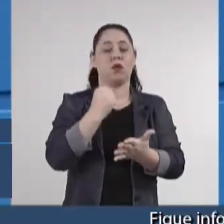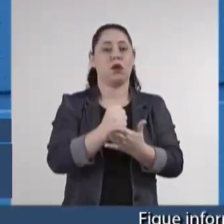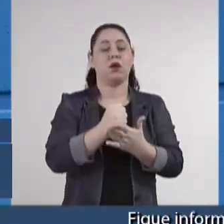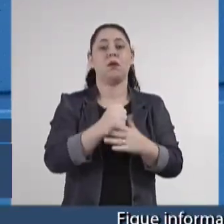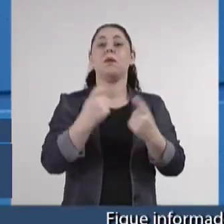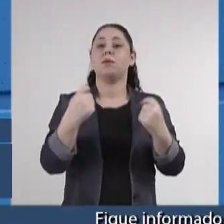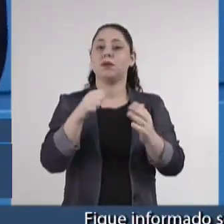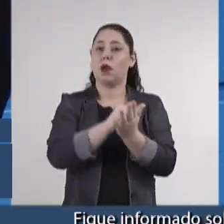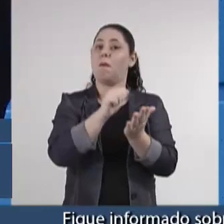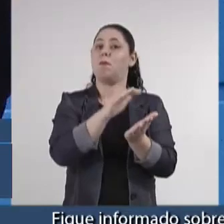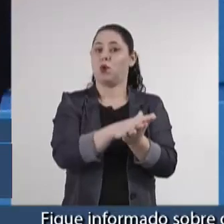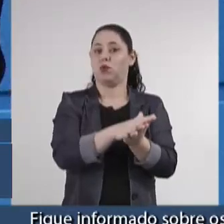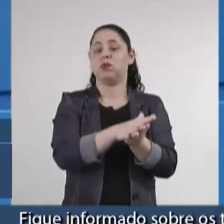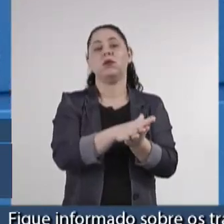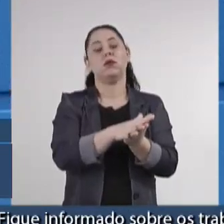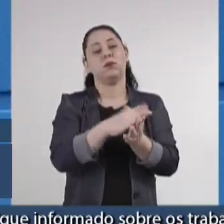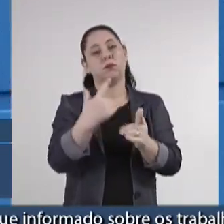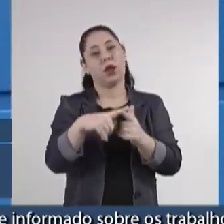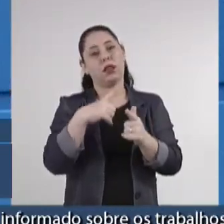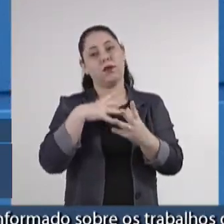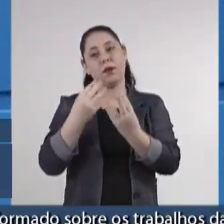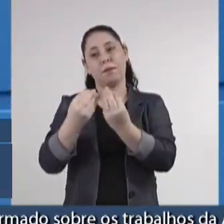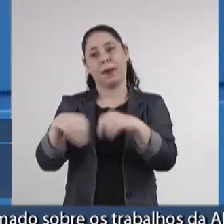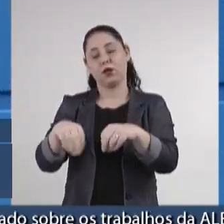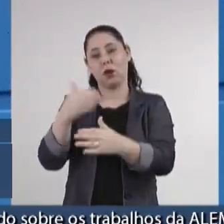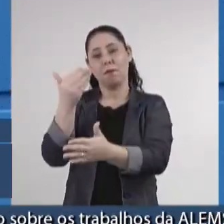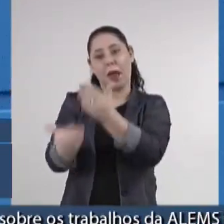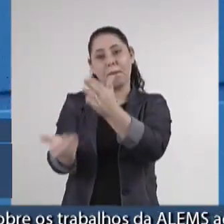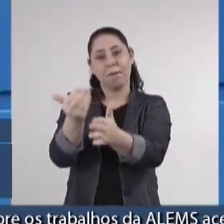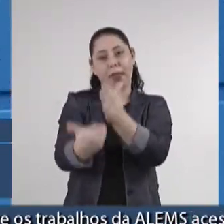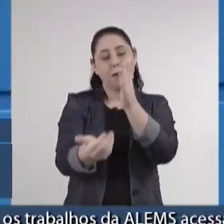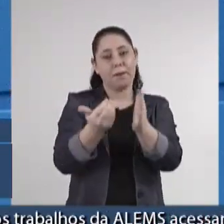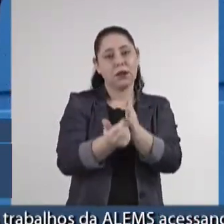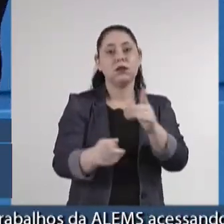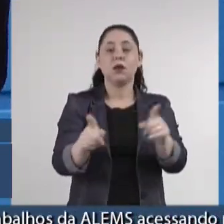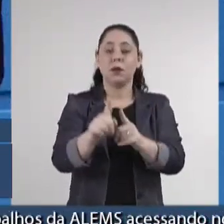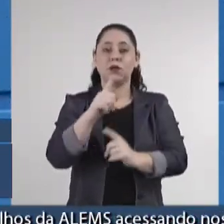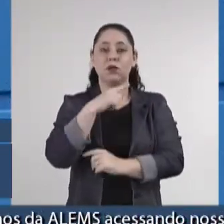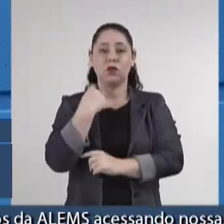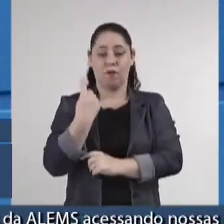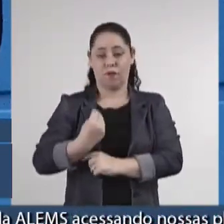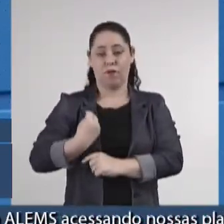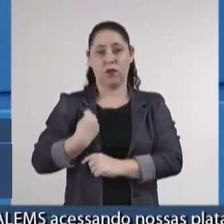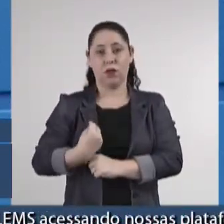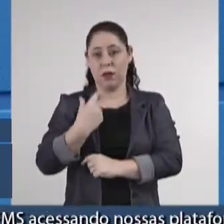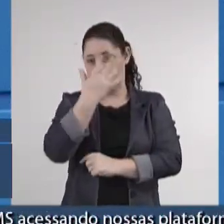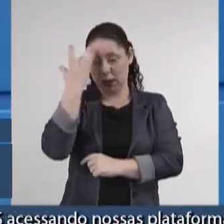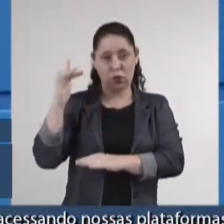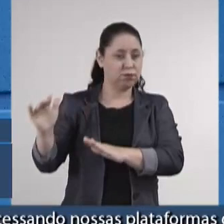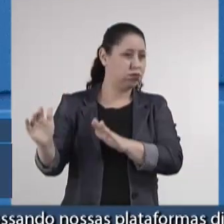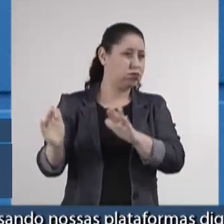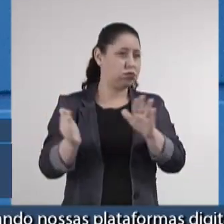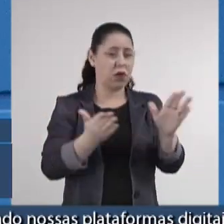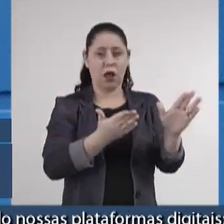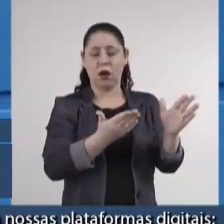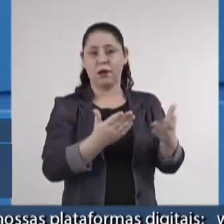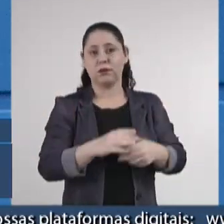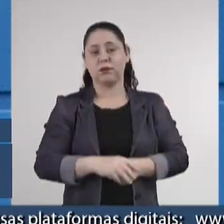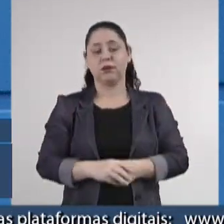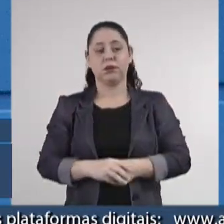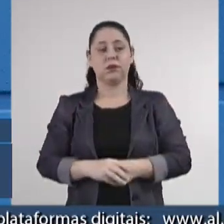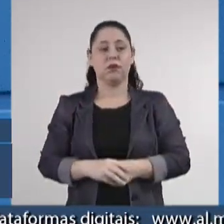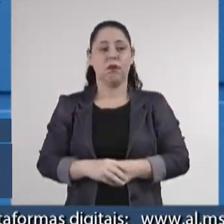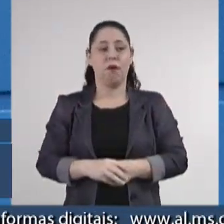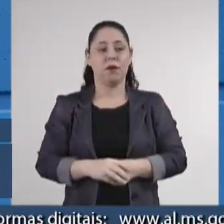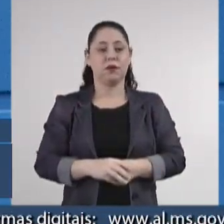mas teria que ter eventuais sanções, porque houve danos, perdas e danos, inclusive de vidas nesse processo todo.